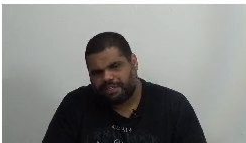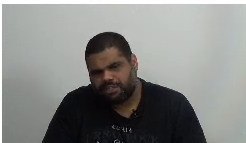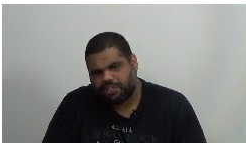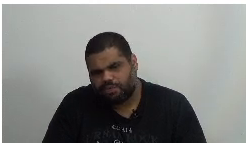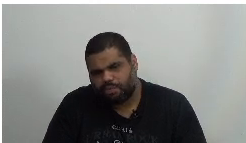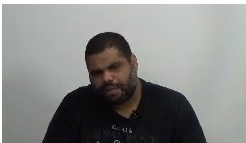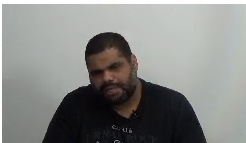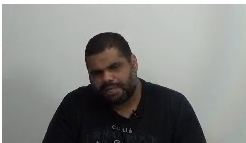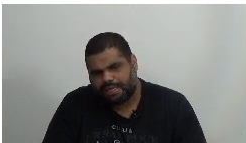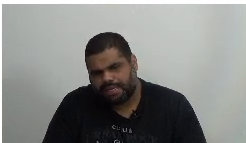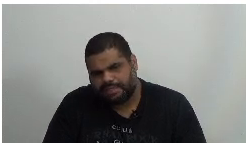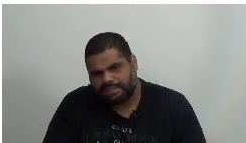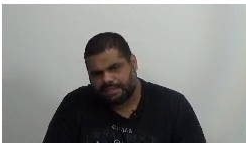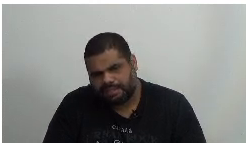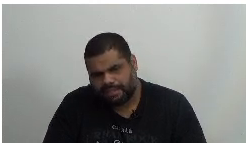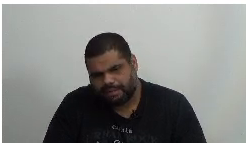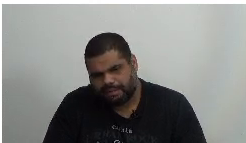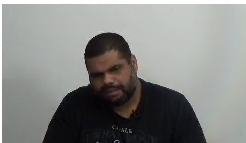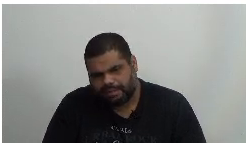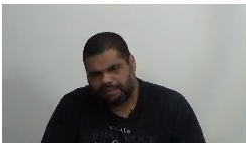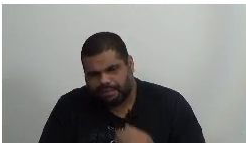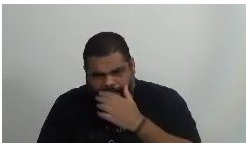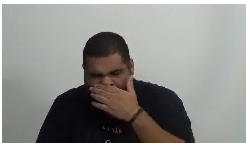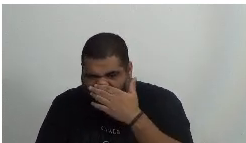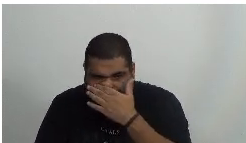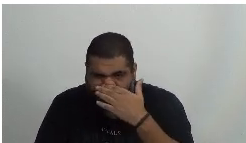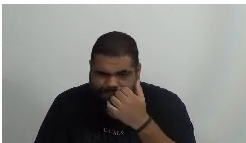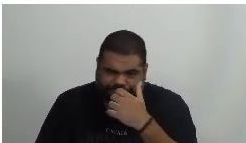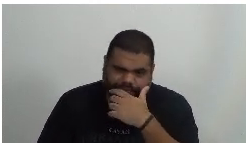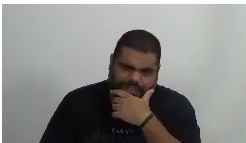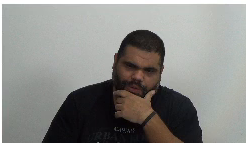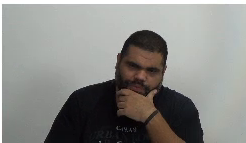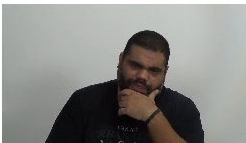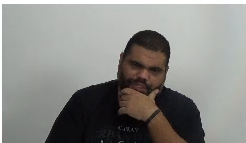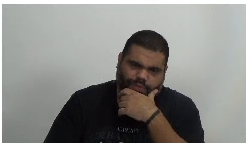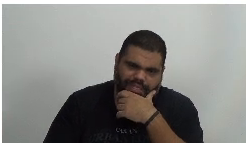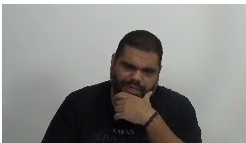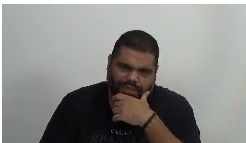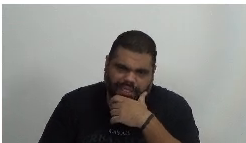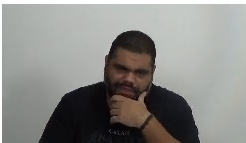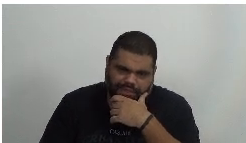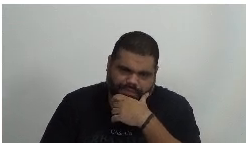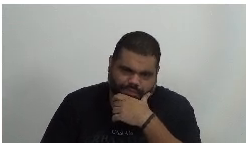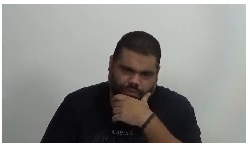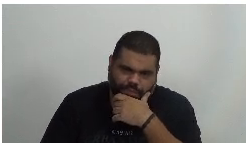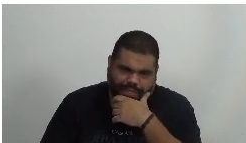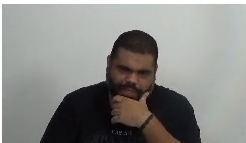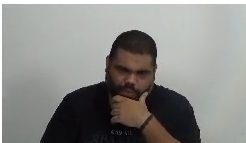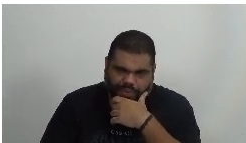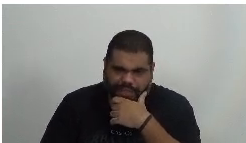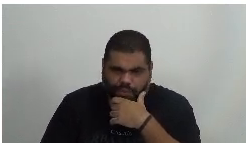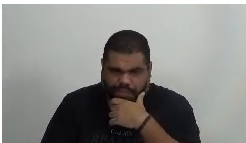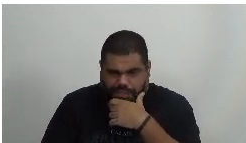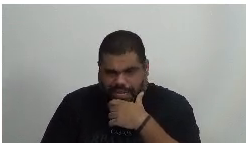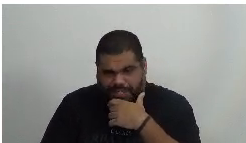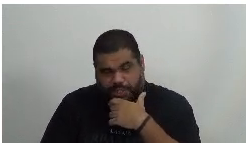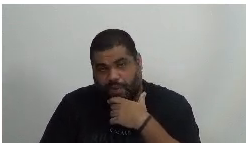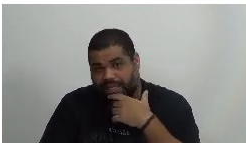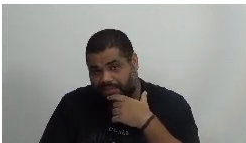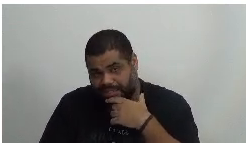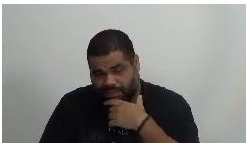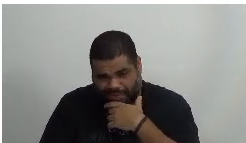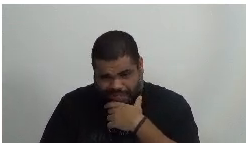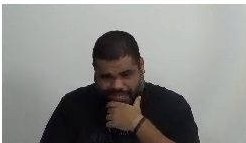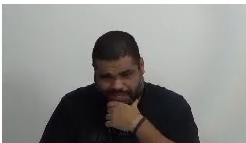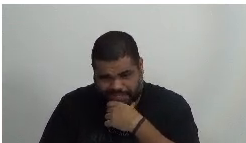às 21h15. Beleza? Então, as duas aulinhas no período da noite, tá?